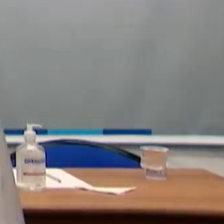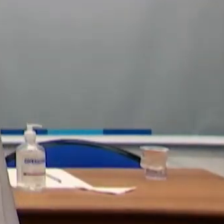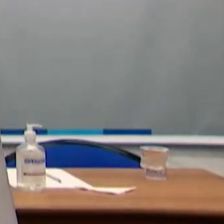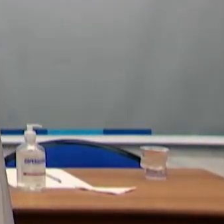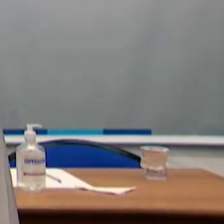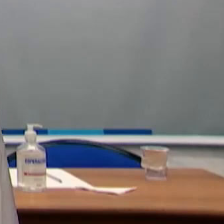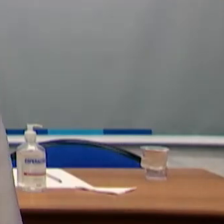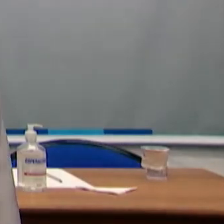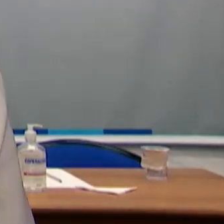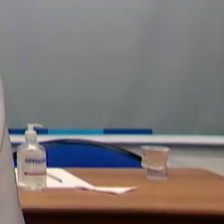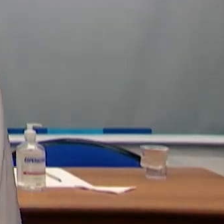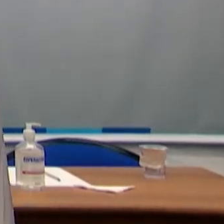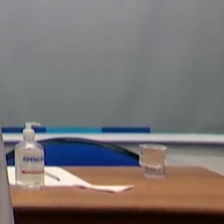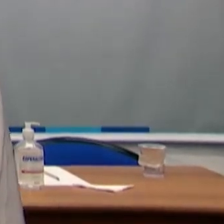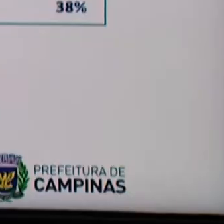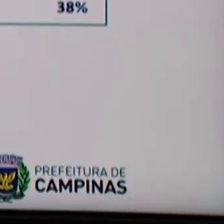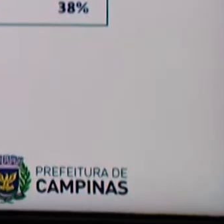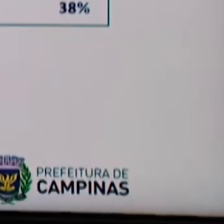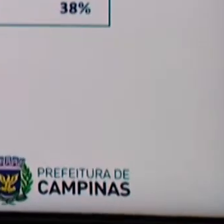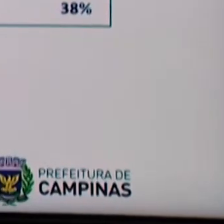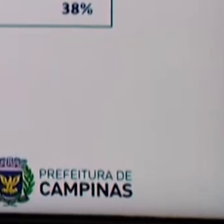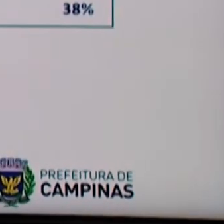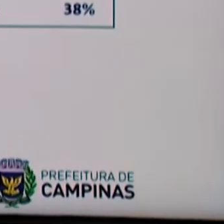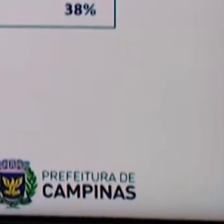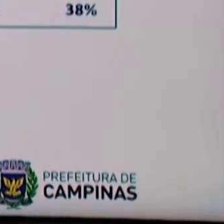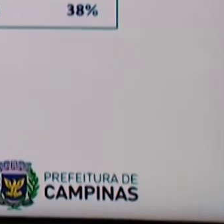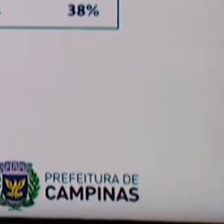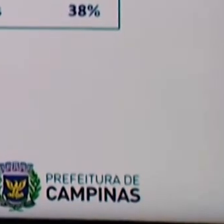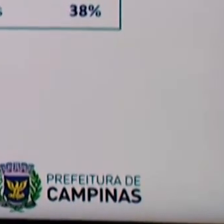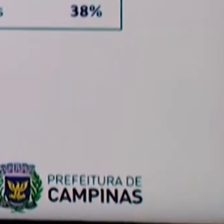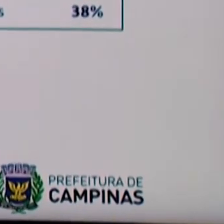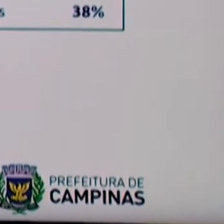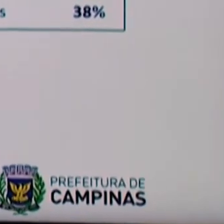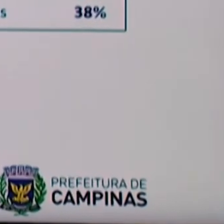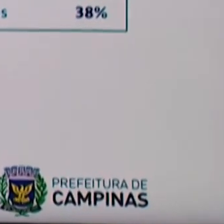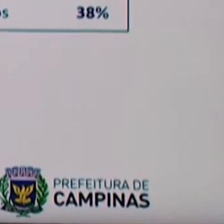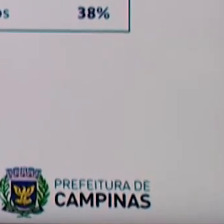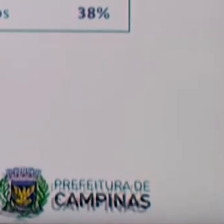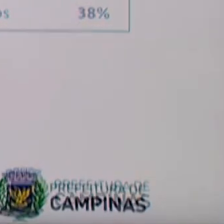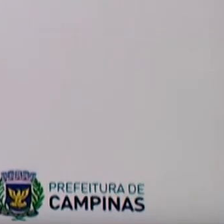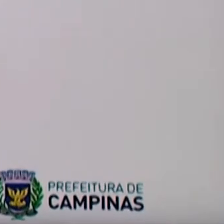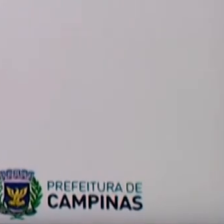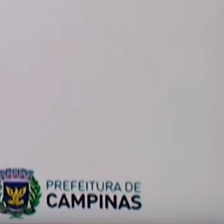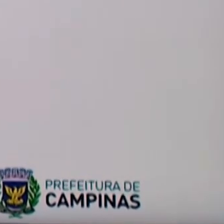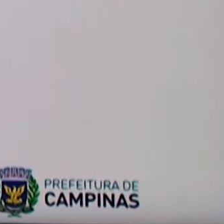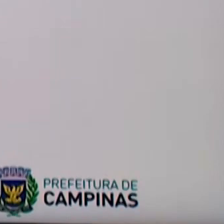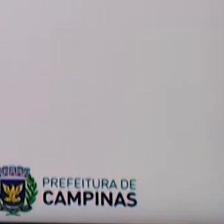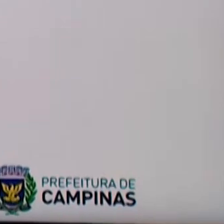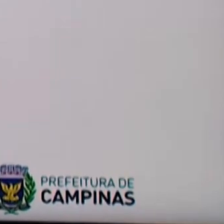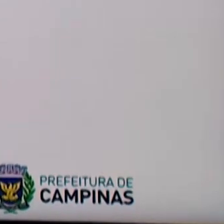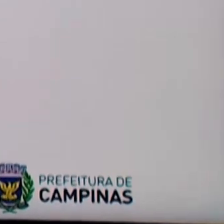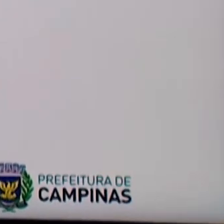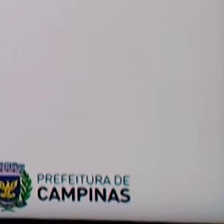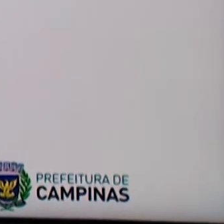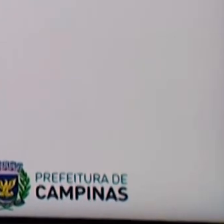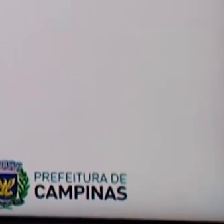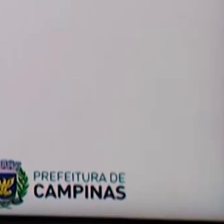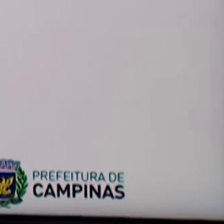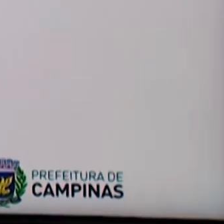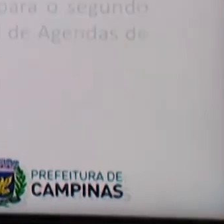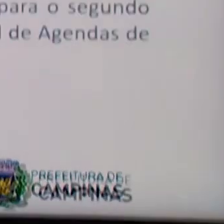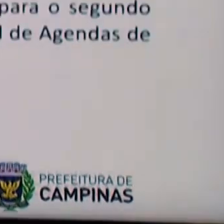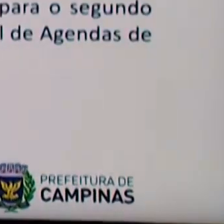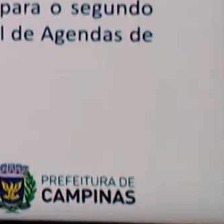aprovaram em mais de 90% o uso da ferramenta. As mensagens servirão para informar sobre alertas como evitar criadouros de